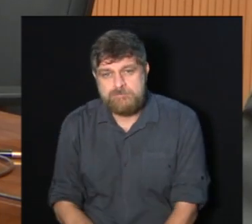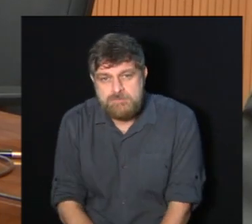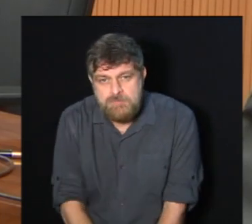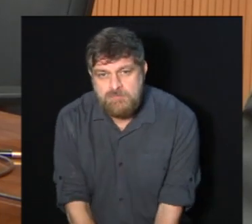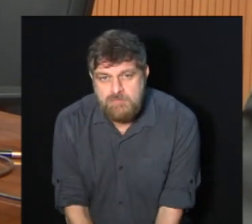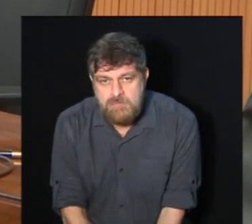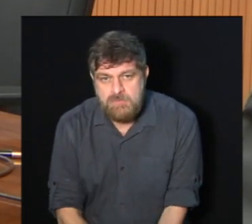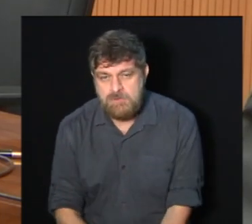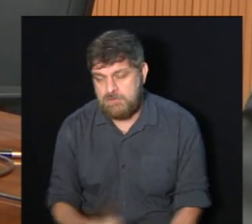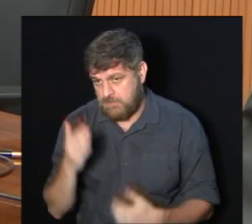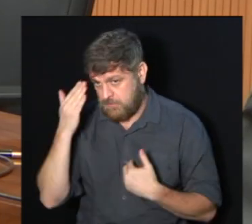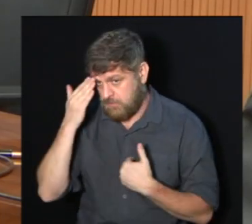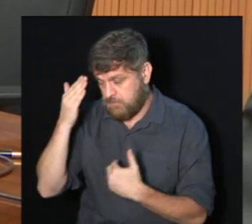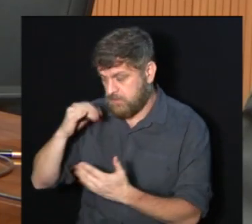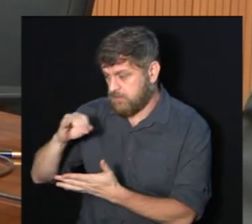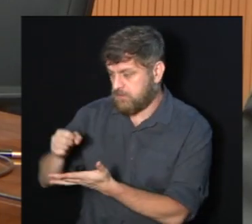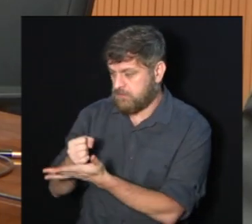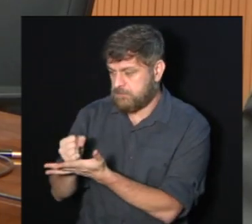Obrigada, Jorge.